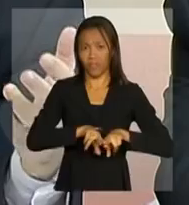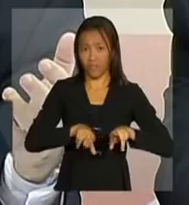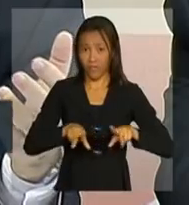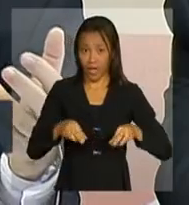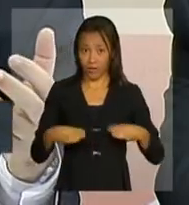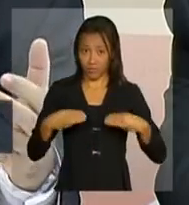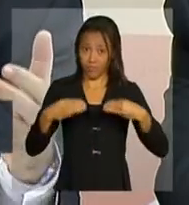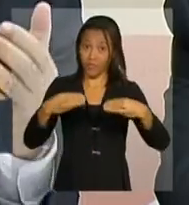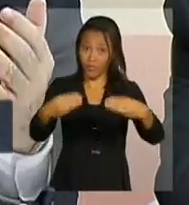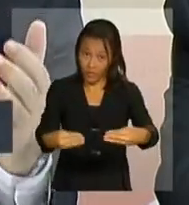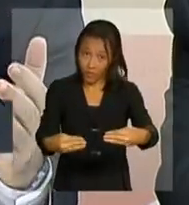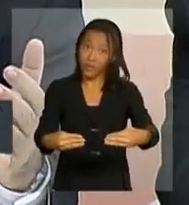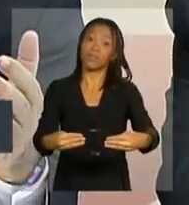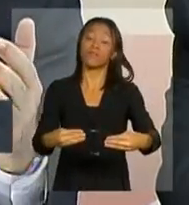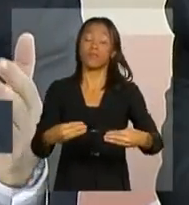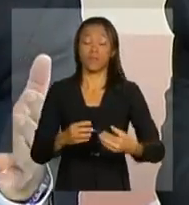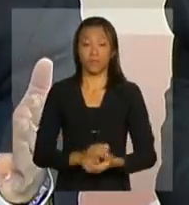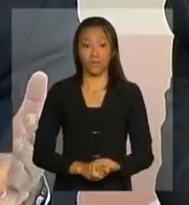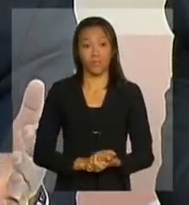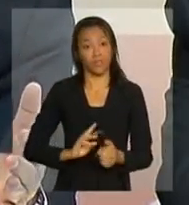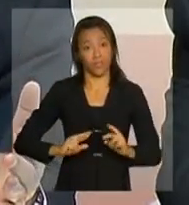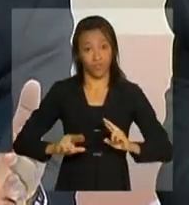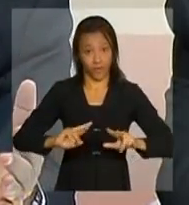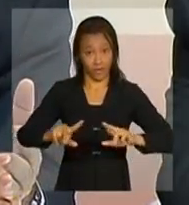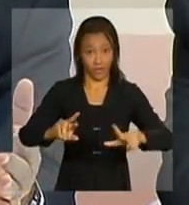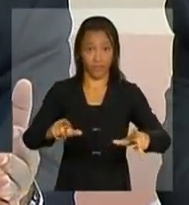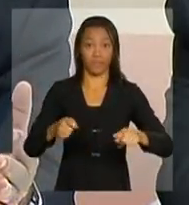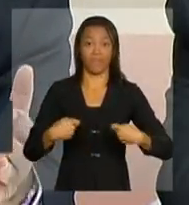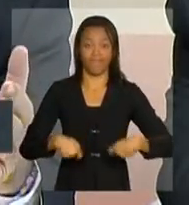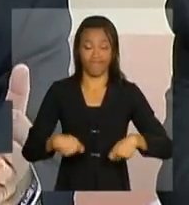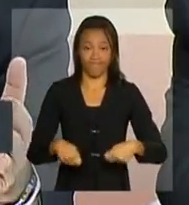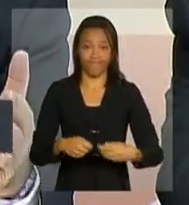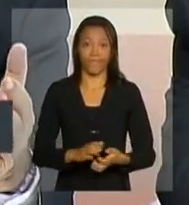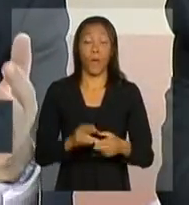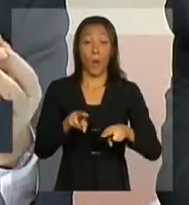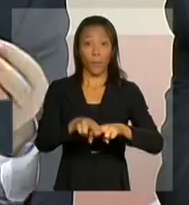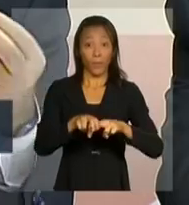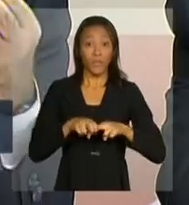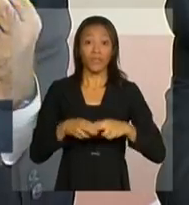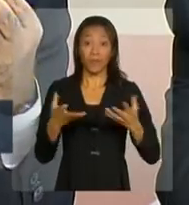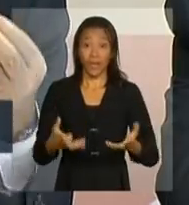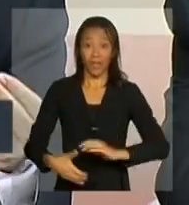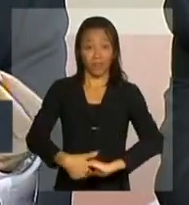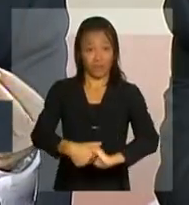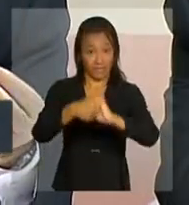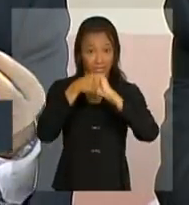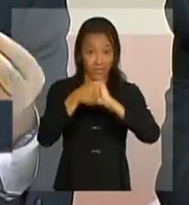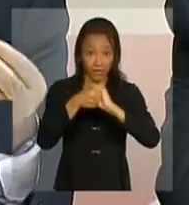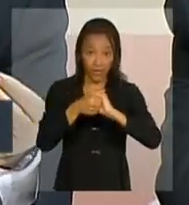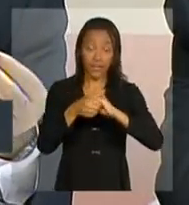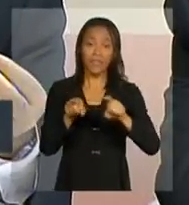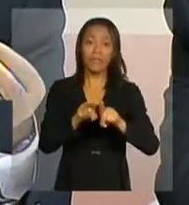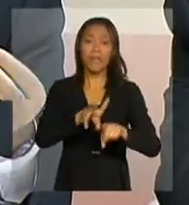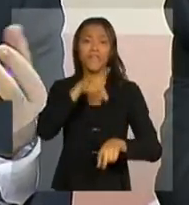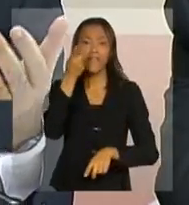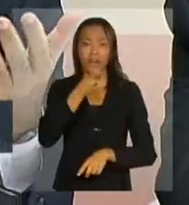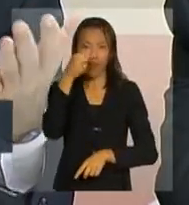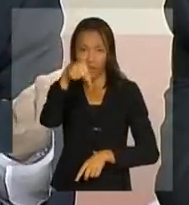a ação de ministérios tão diferentes. Por isso que eu queria saudar aqui e ressaltar a